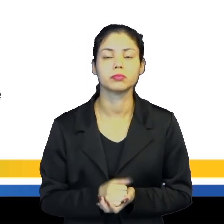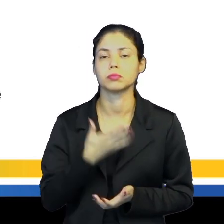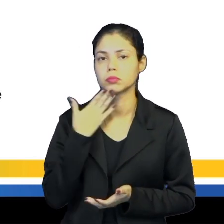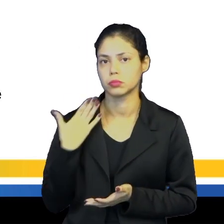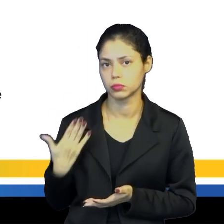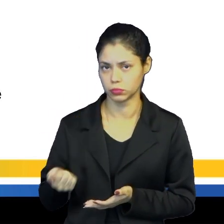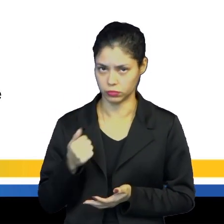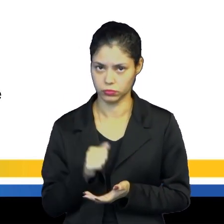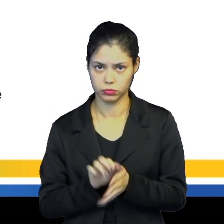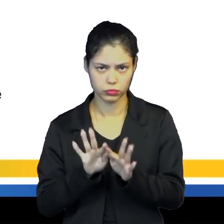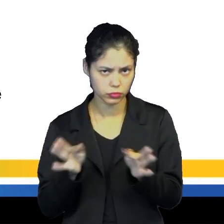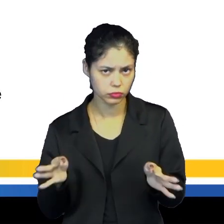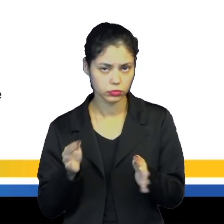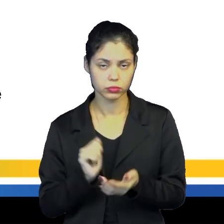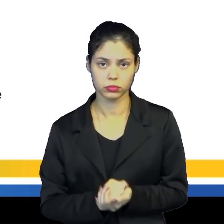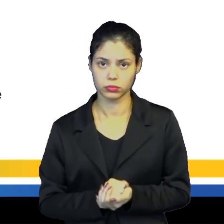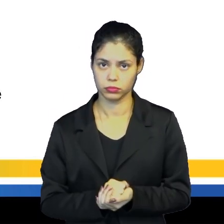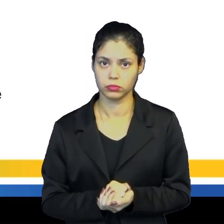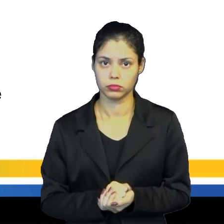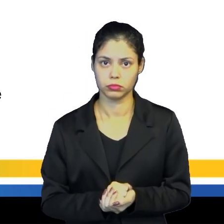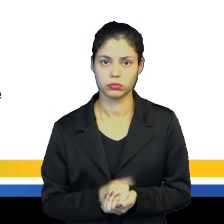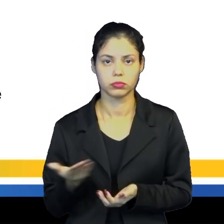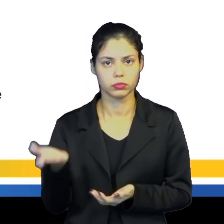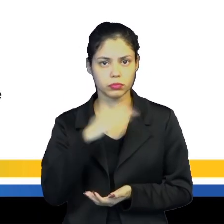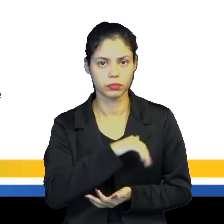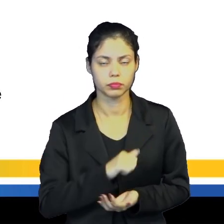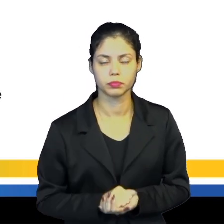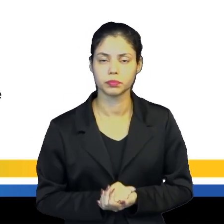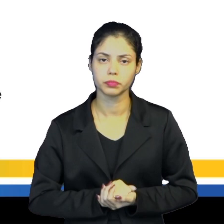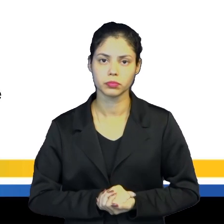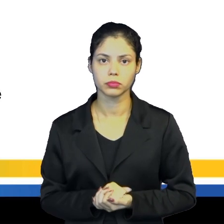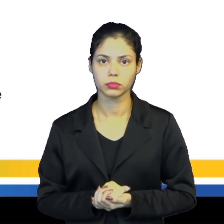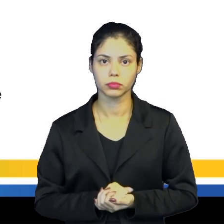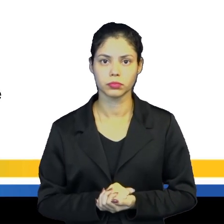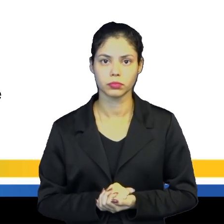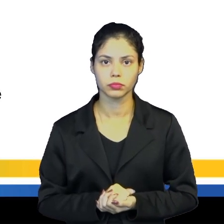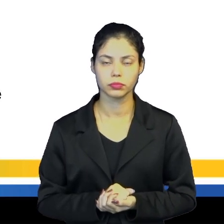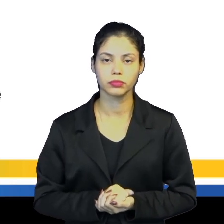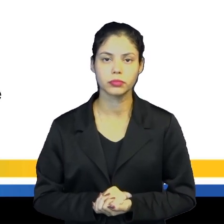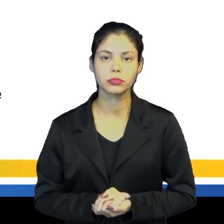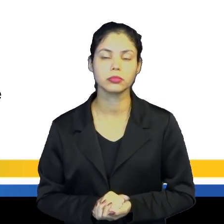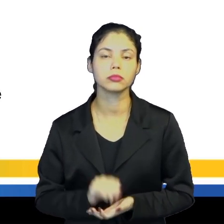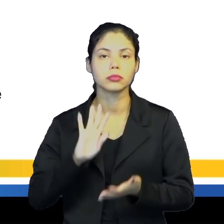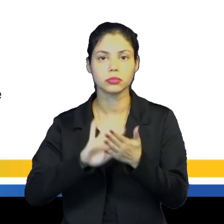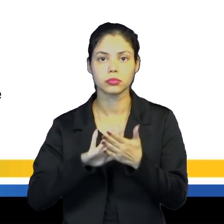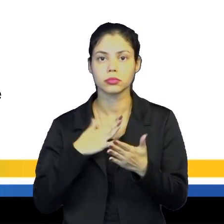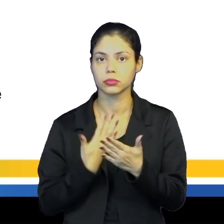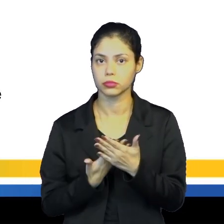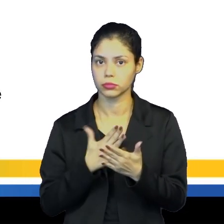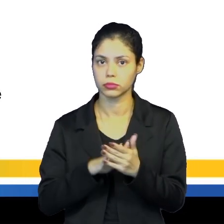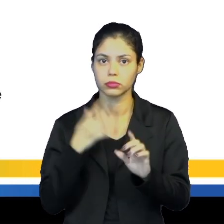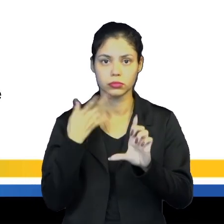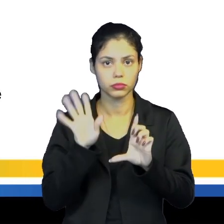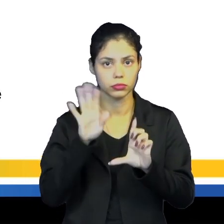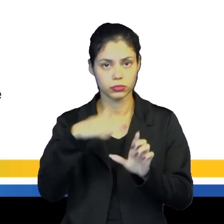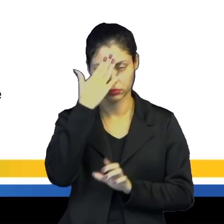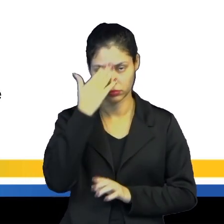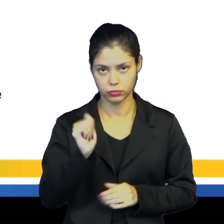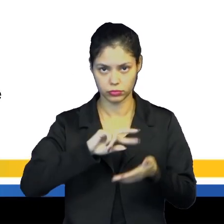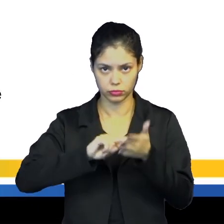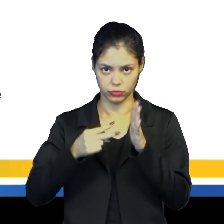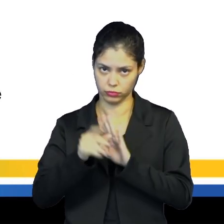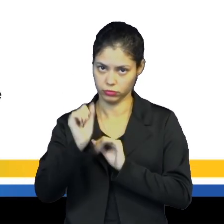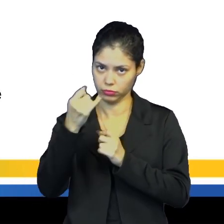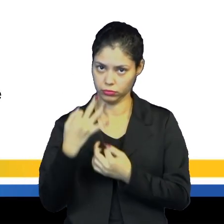maneira mais simples, tá? Então, vamos lá. Interpretar a tabela significa saber